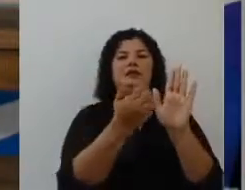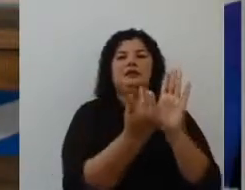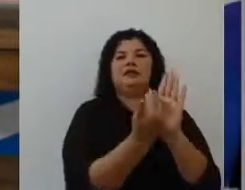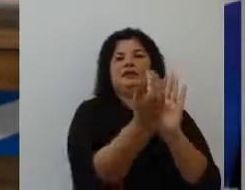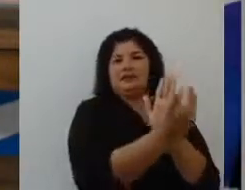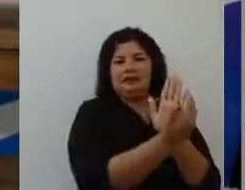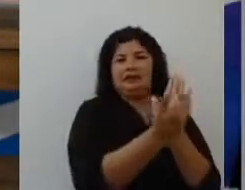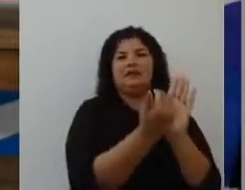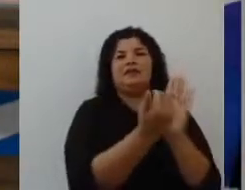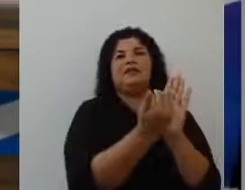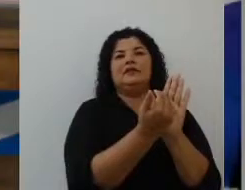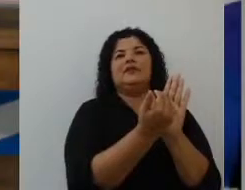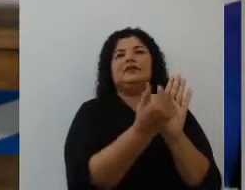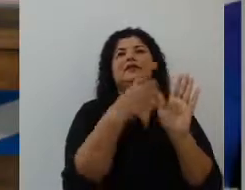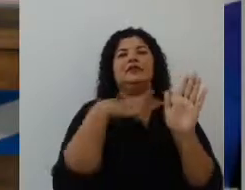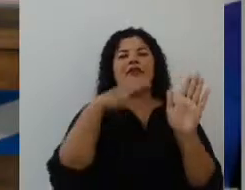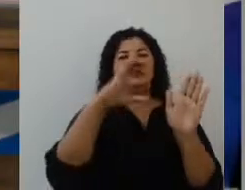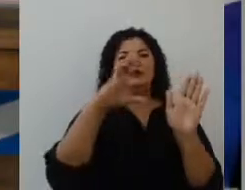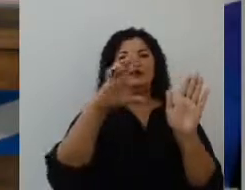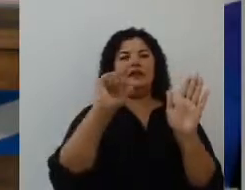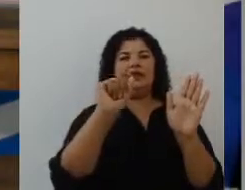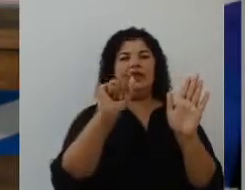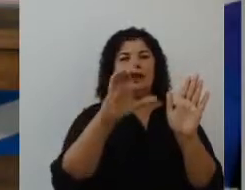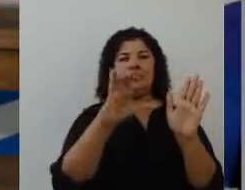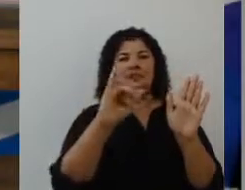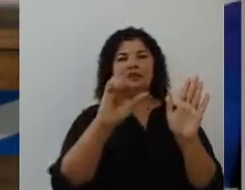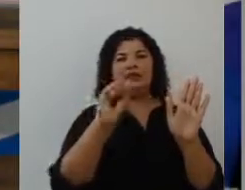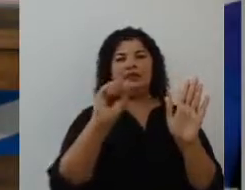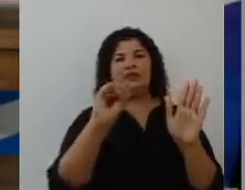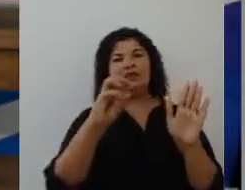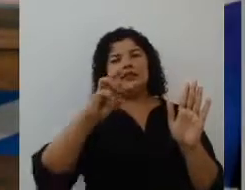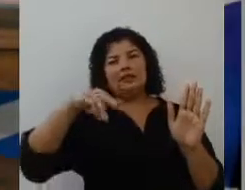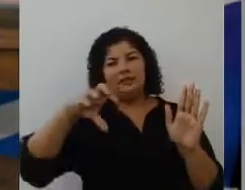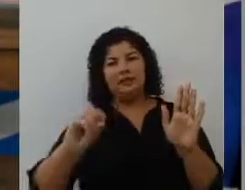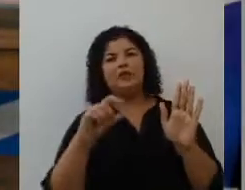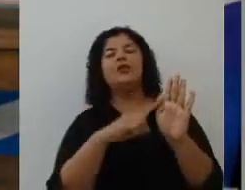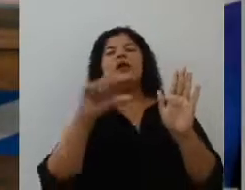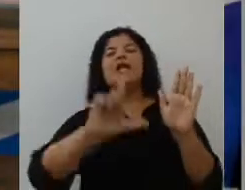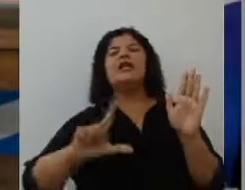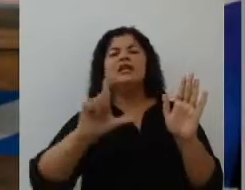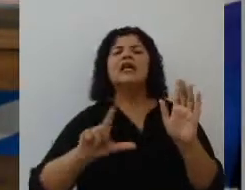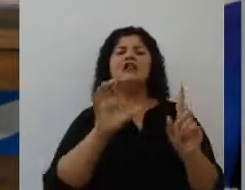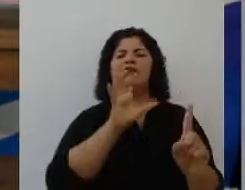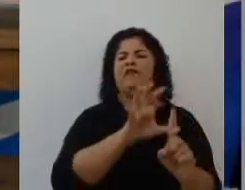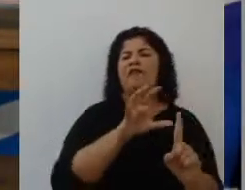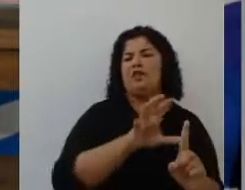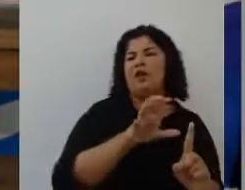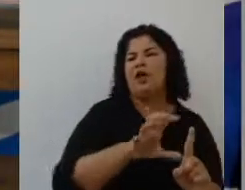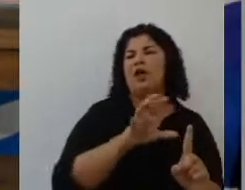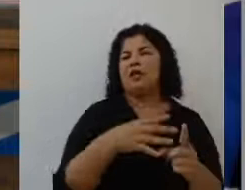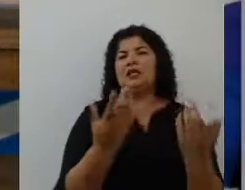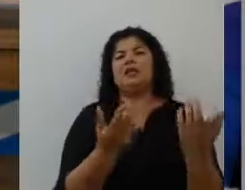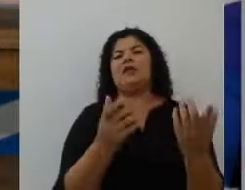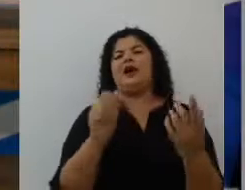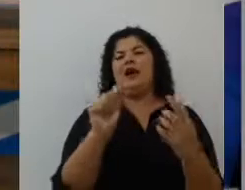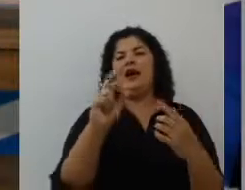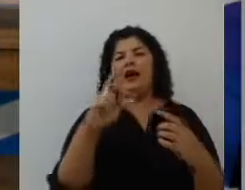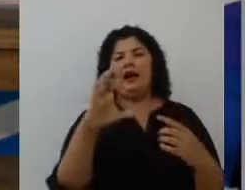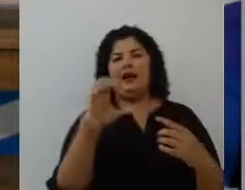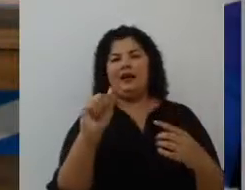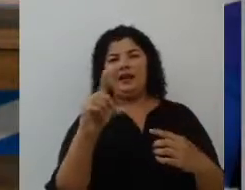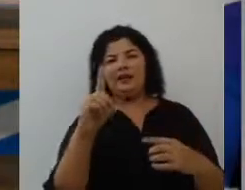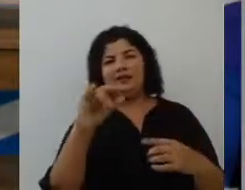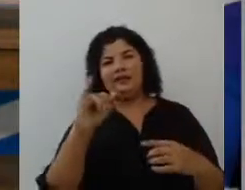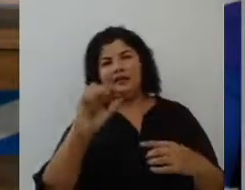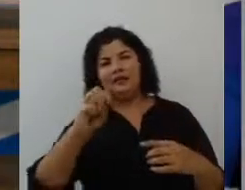eu tenho o classicismo, a literatura que vai influenciar, o modelo de arte que vai influenciar o arcadismo.